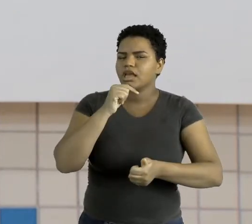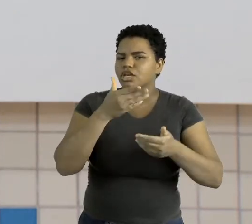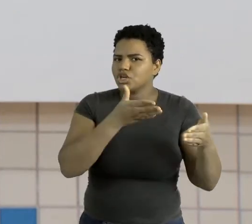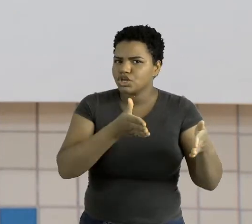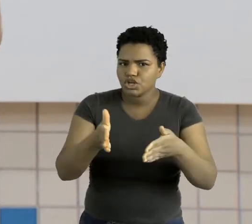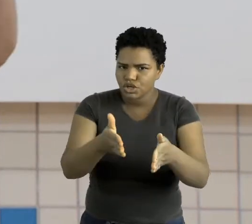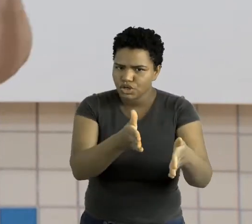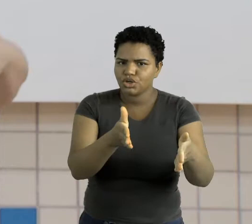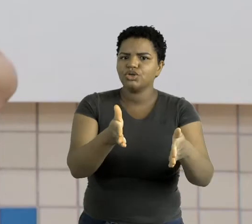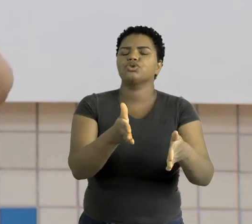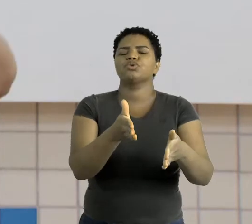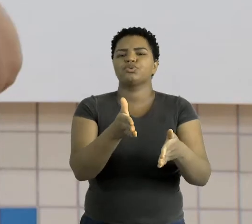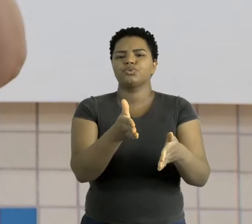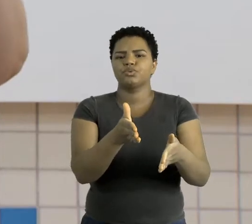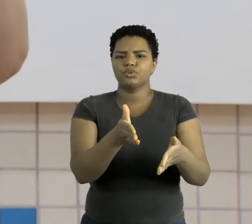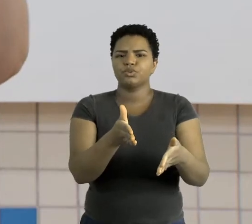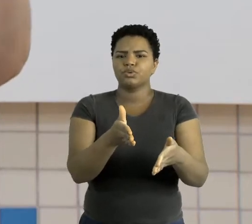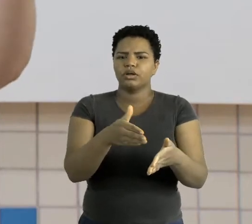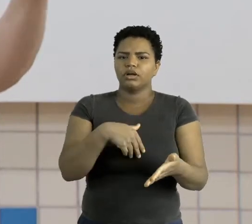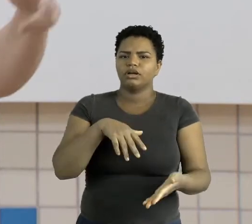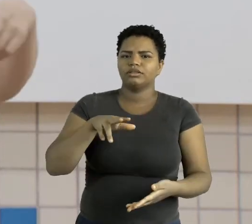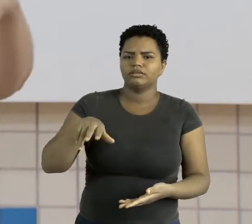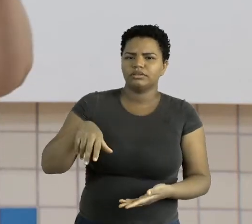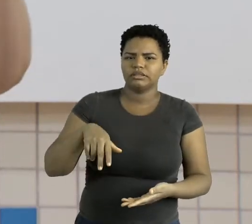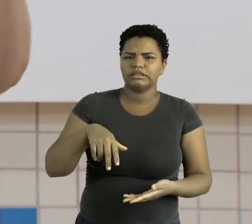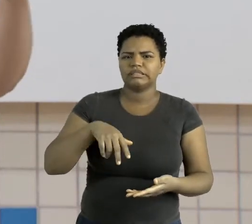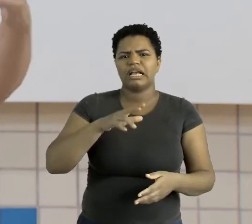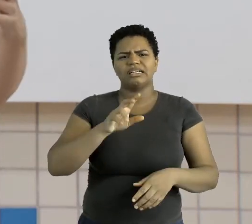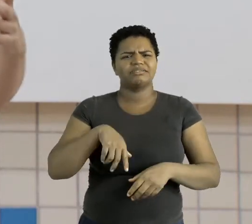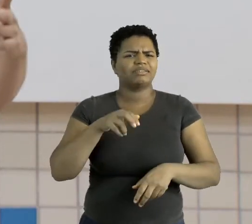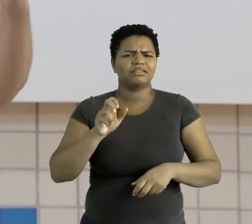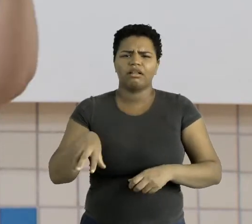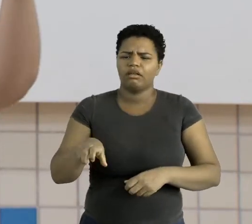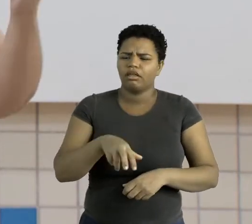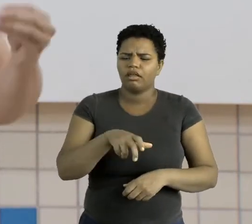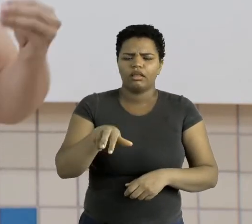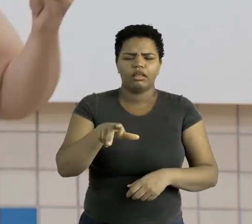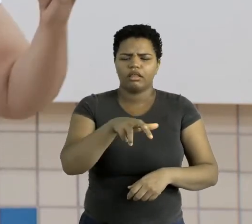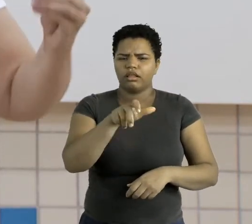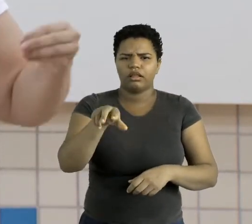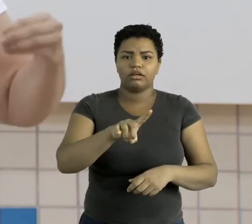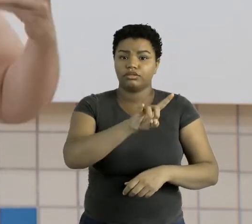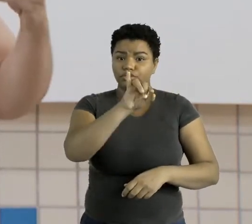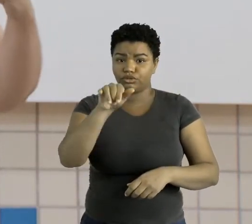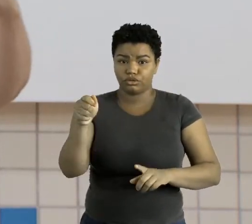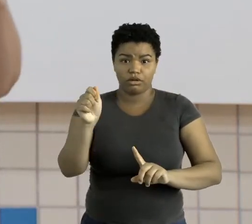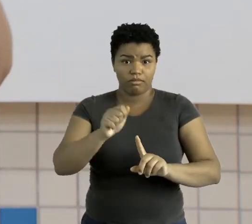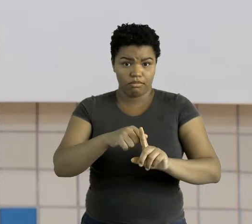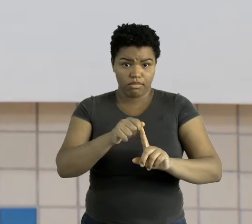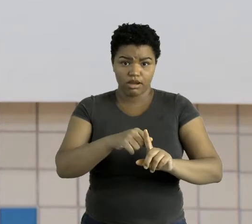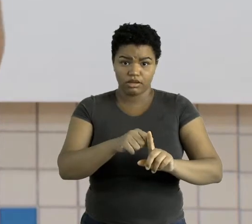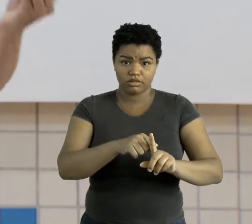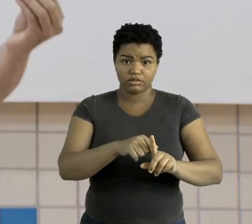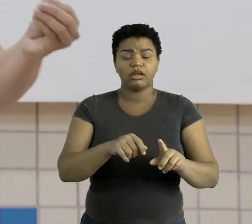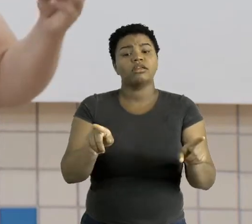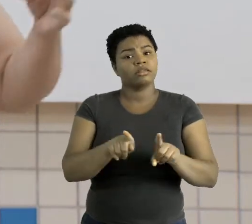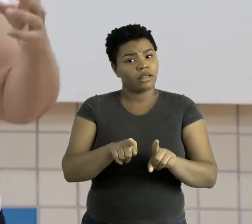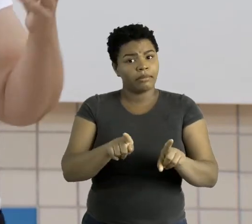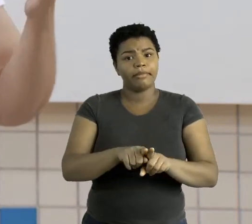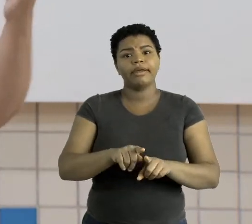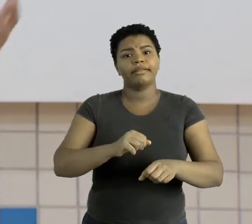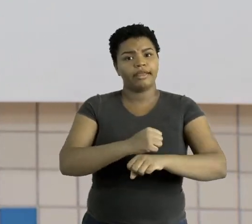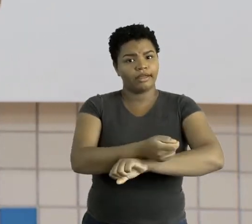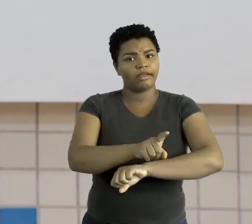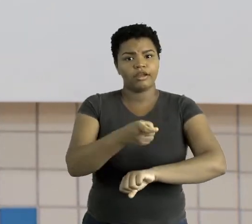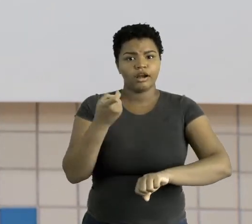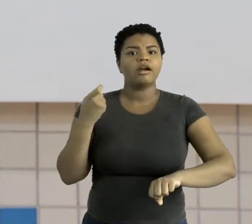córregos. Às vezes eles andavam dias, meses. Já tem relatos de quilombolas que andaram até anos, né, para encontrar